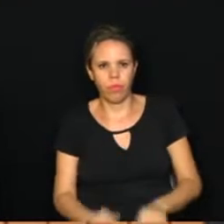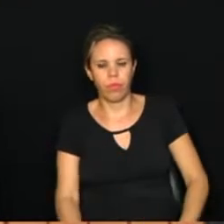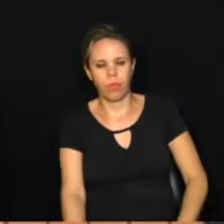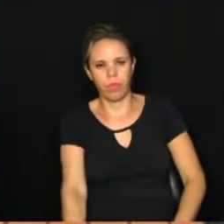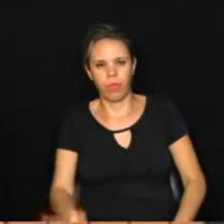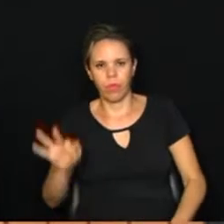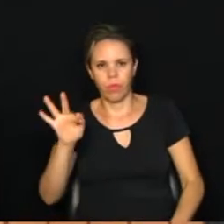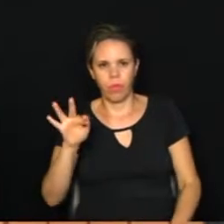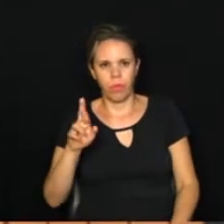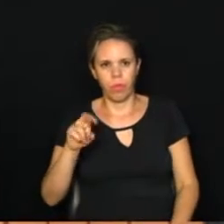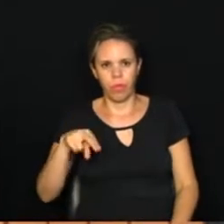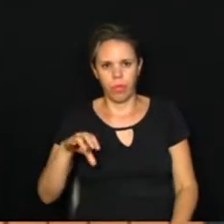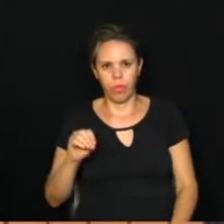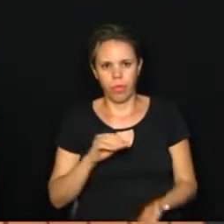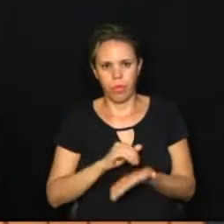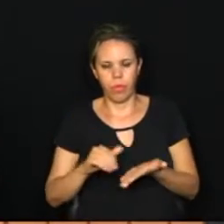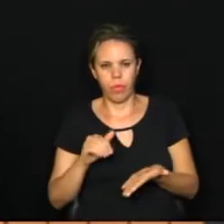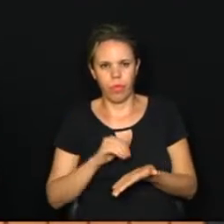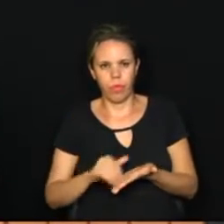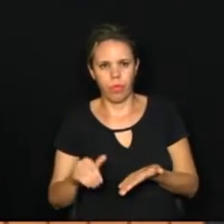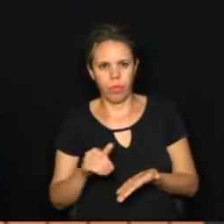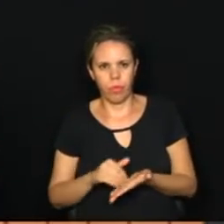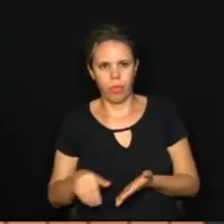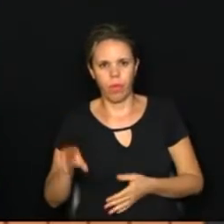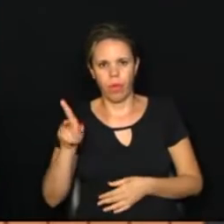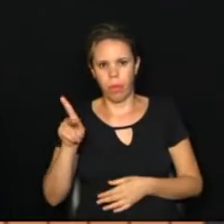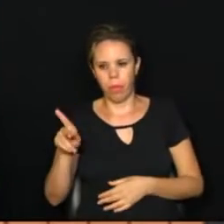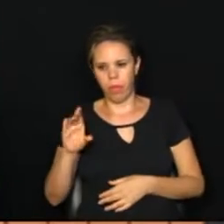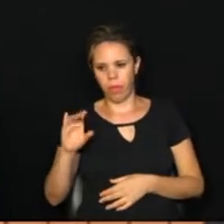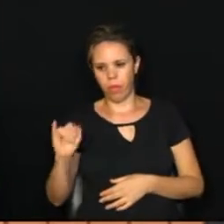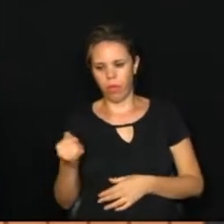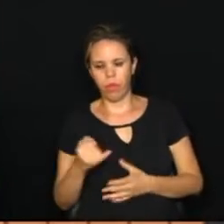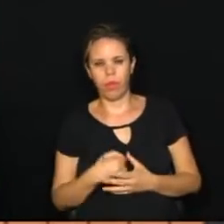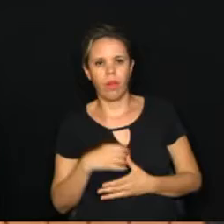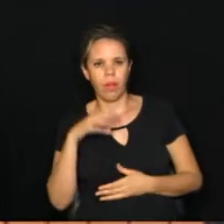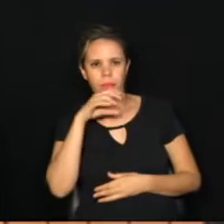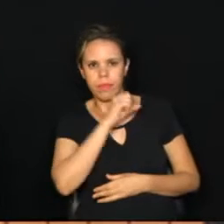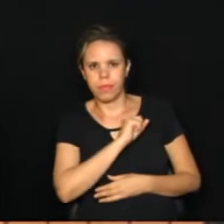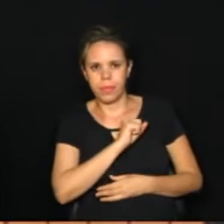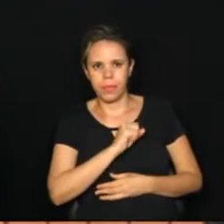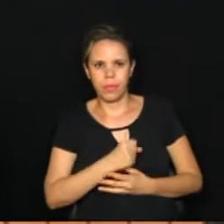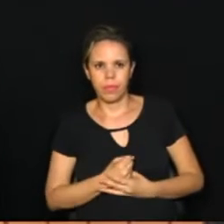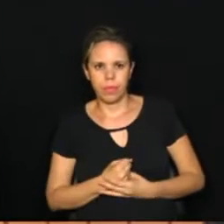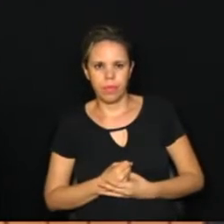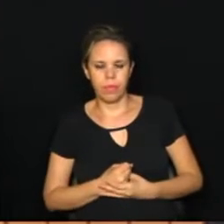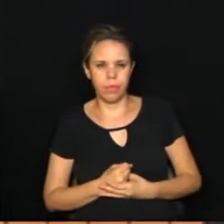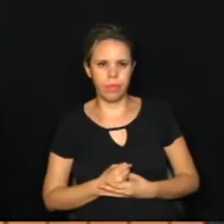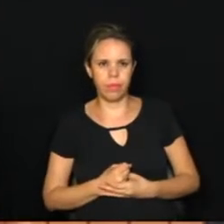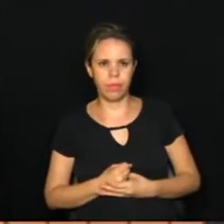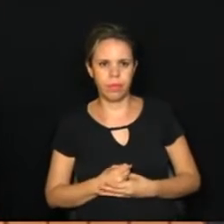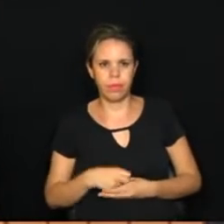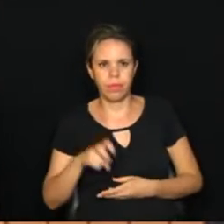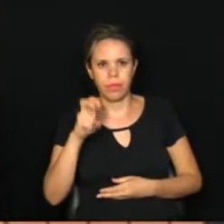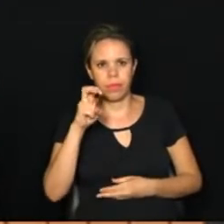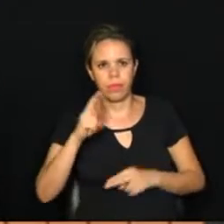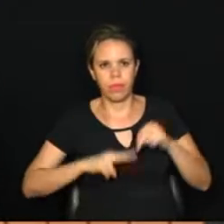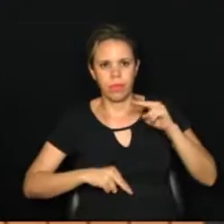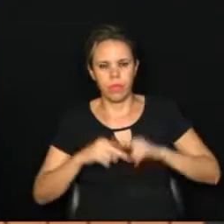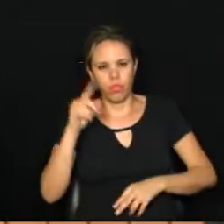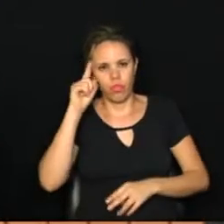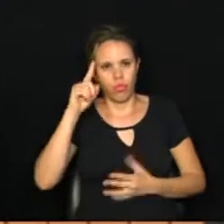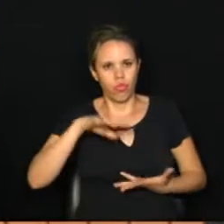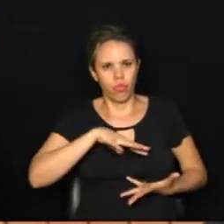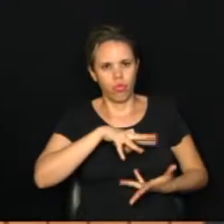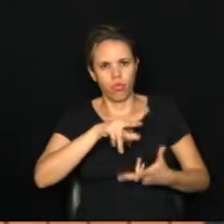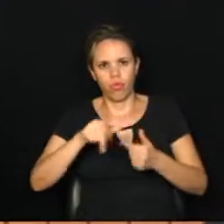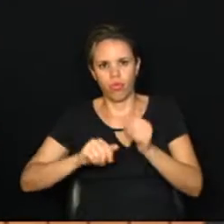Francisco Laos, que é o secretário executivo do PCJ. Rapidamente, dia 5 de junho foi o Dia Mundial do